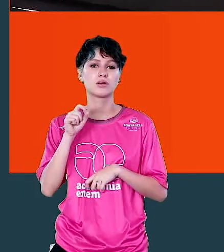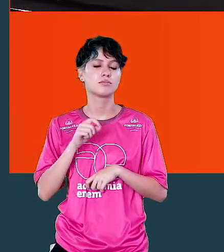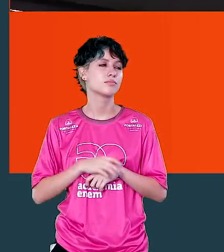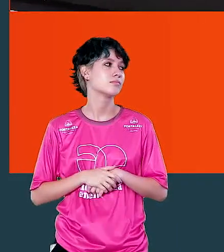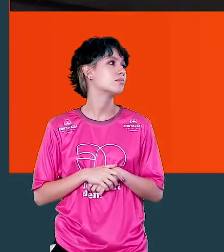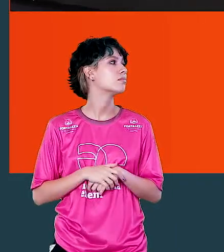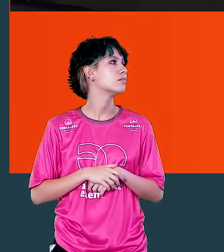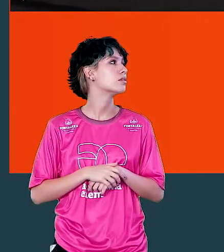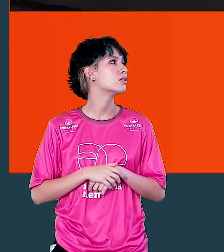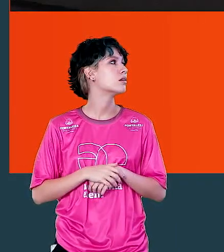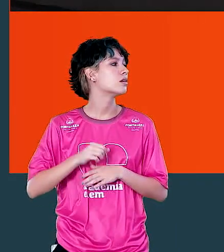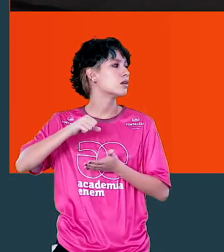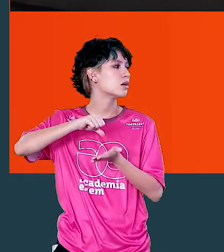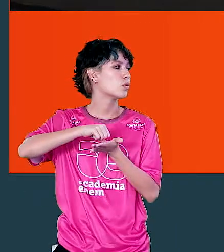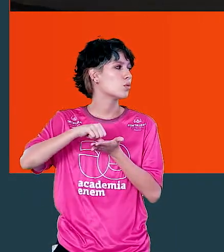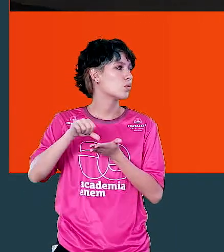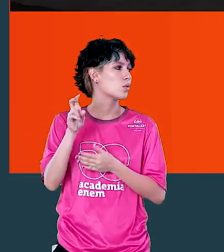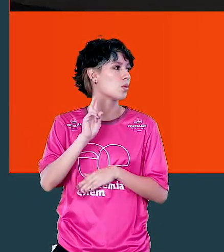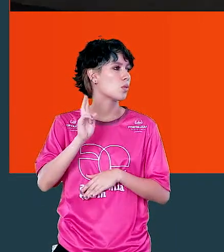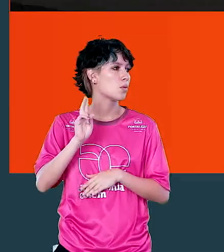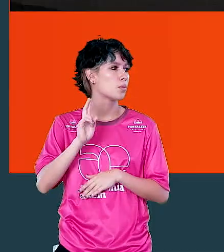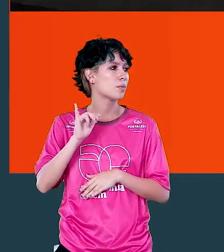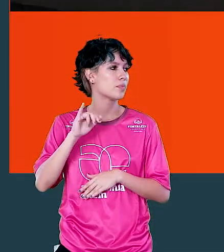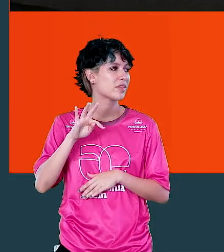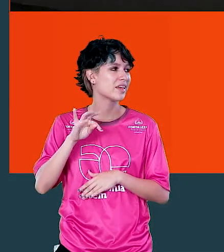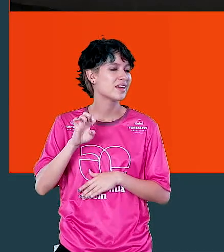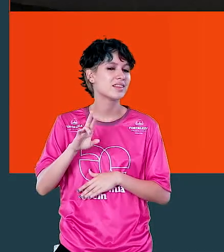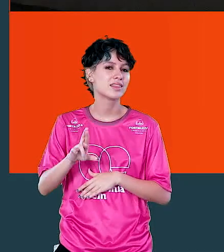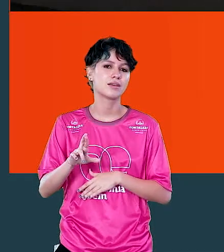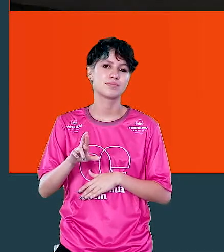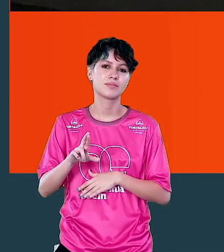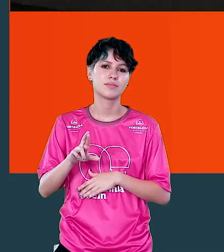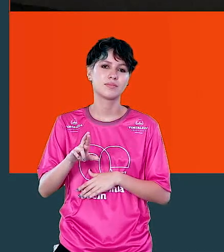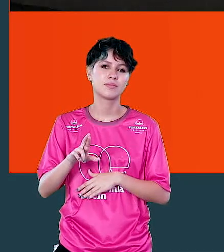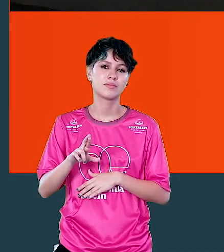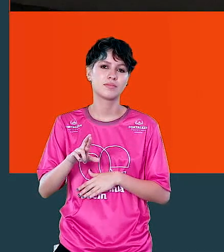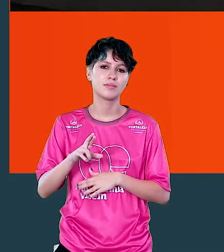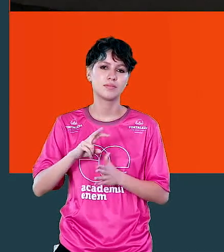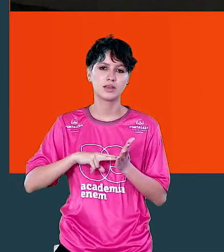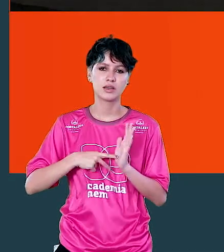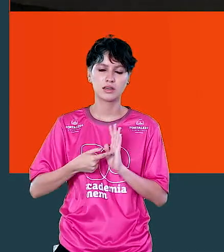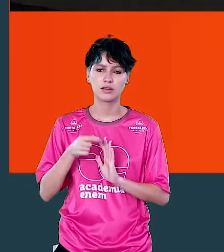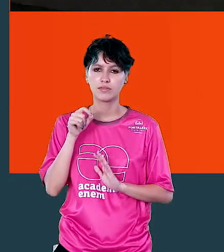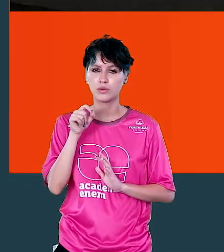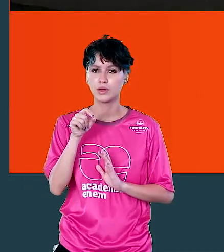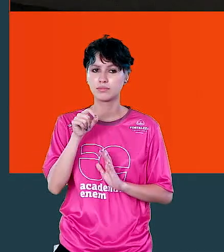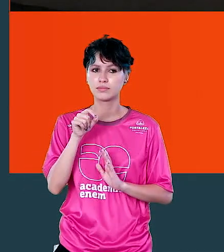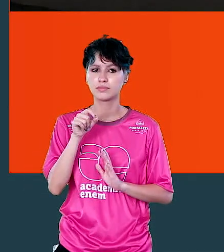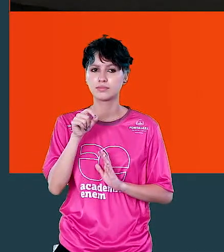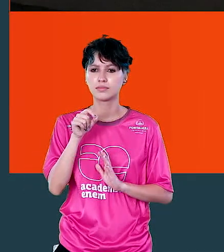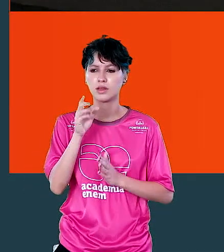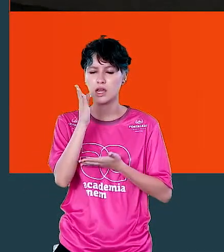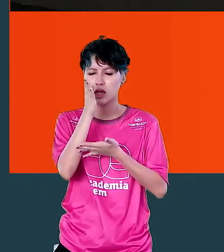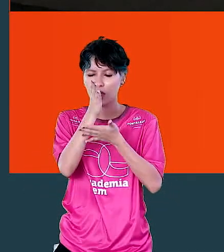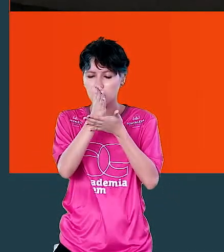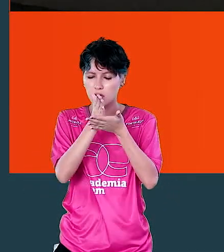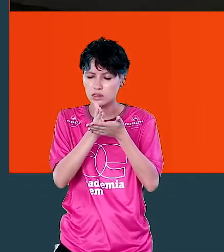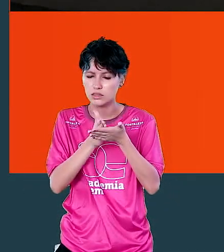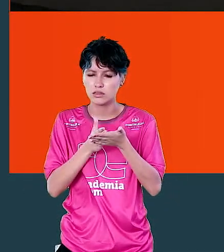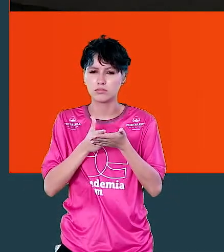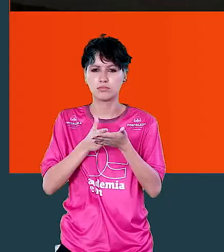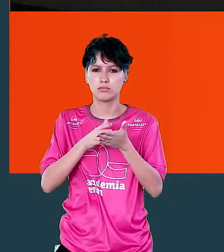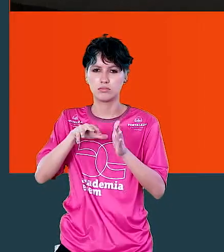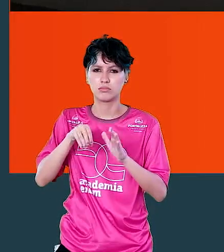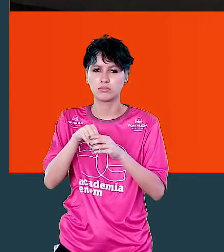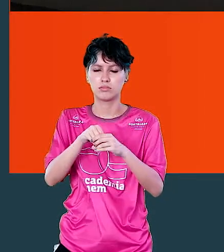termo que está destacado para vocês. Inter é o quê? entre moléculas.